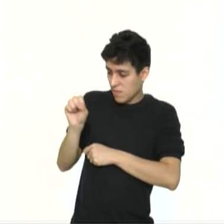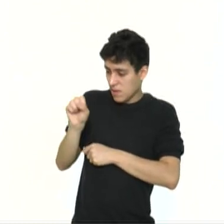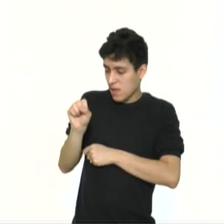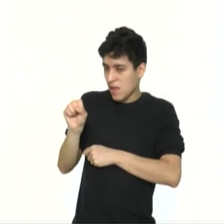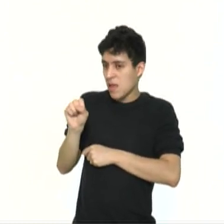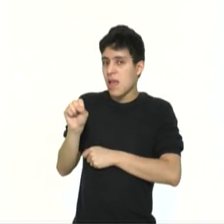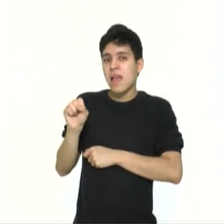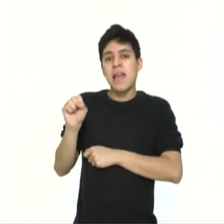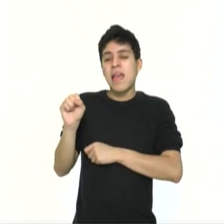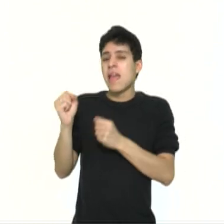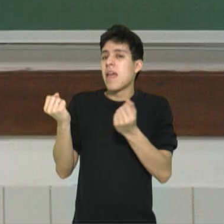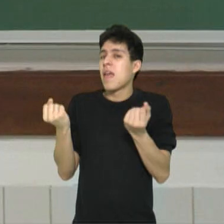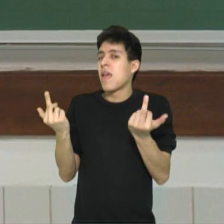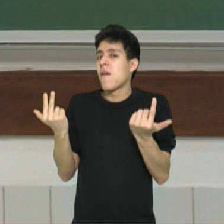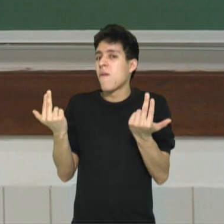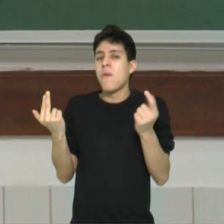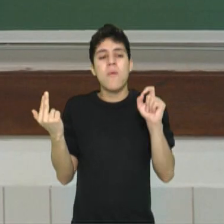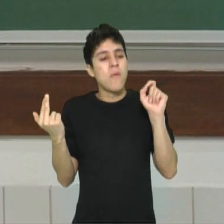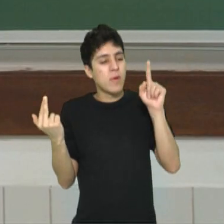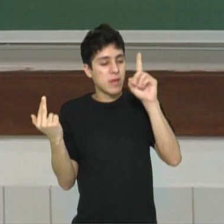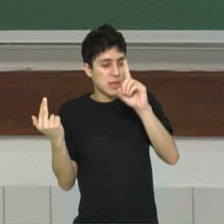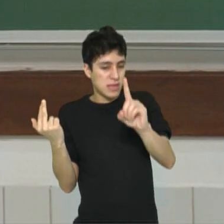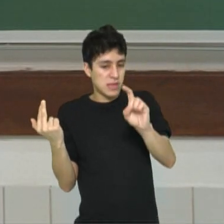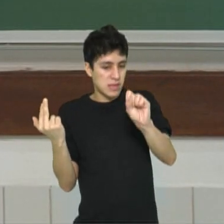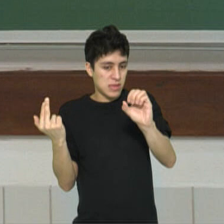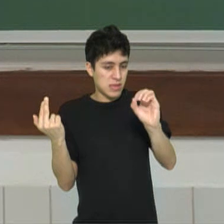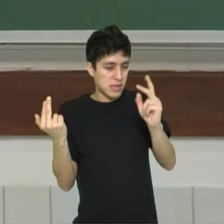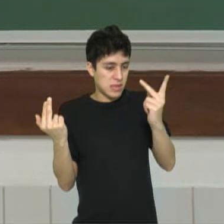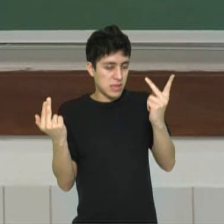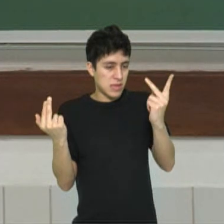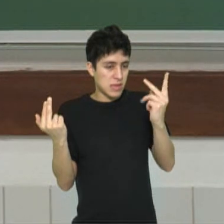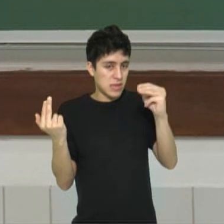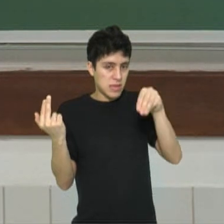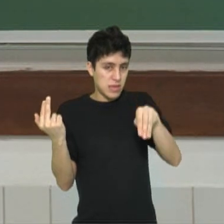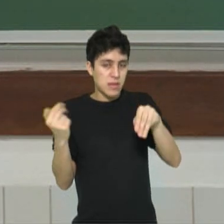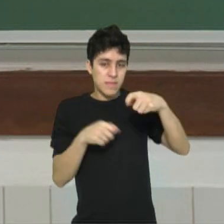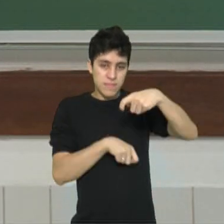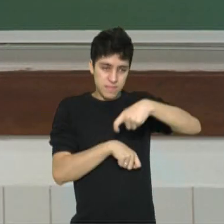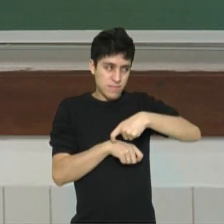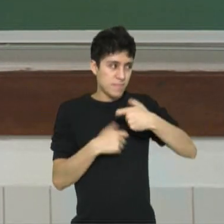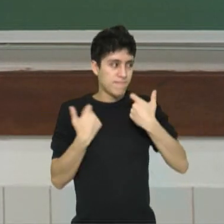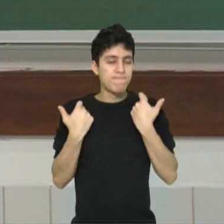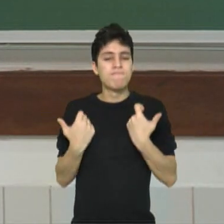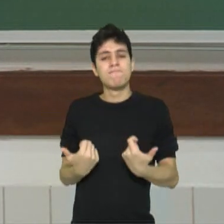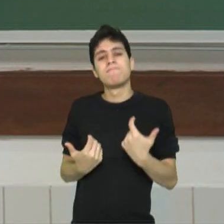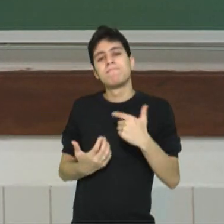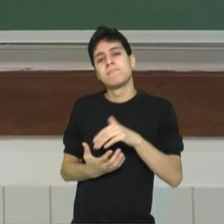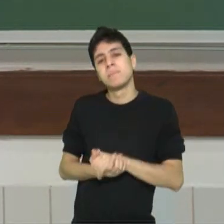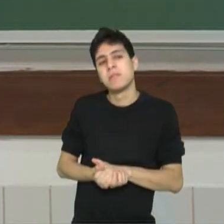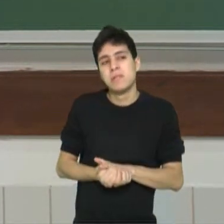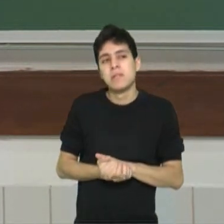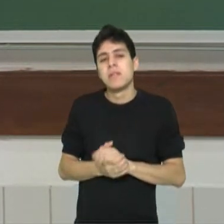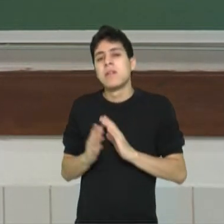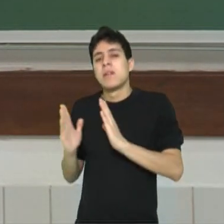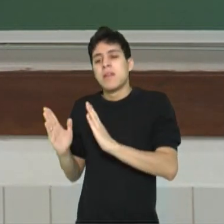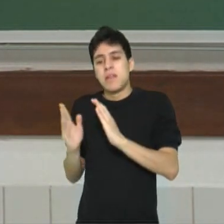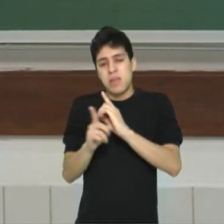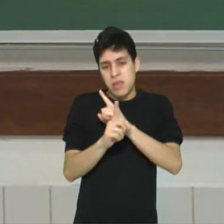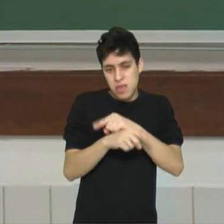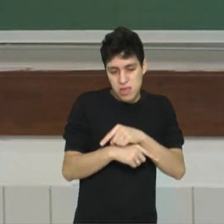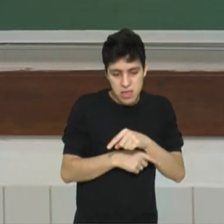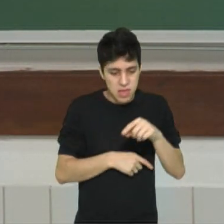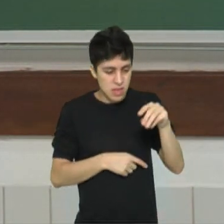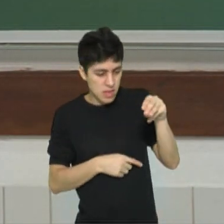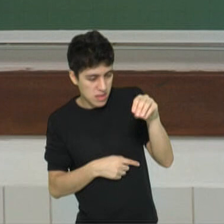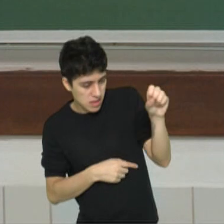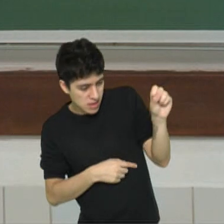igual, é a mesma coisa que 180 quilômetros por hora, tá? E o contrário, né? Transformar de